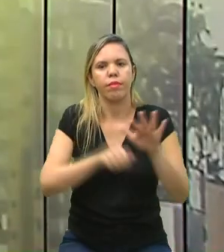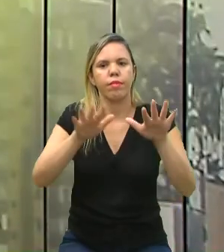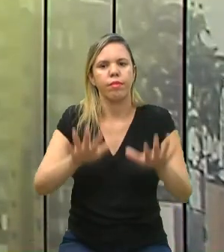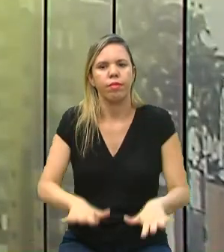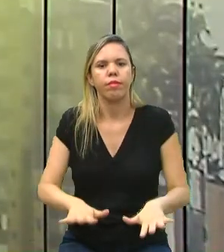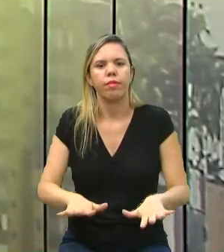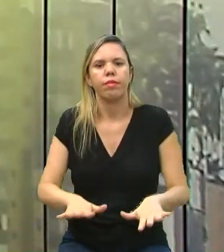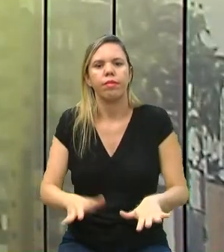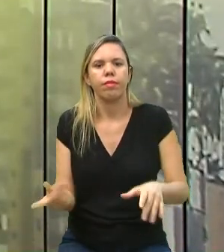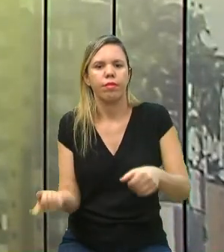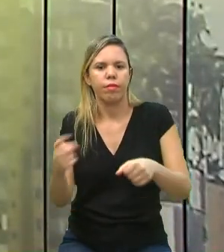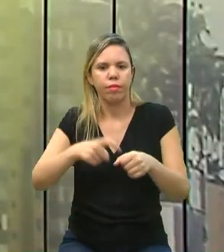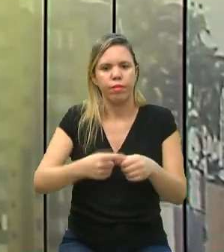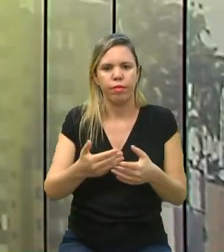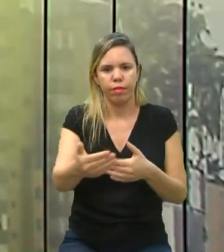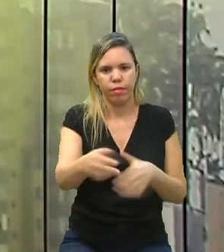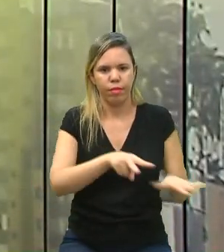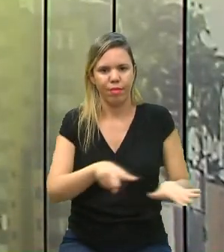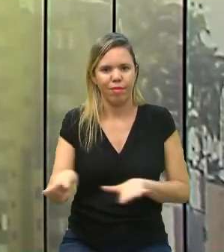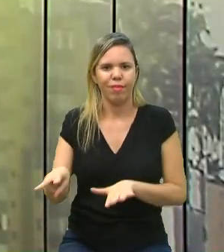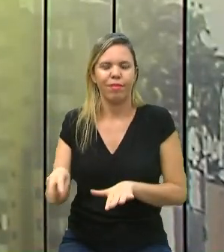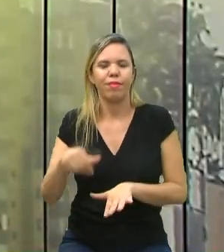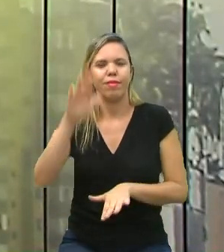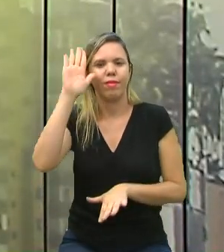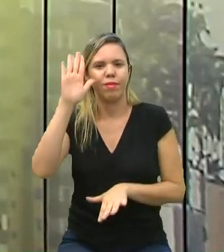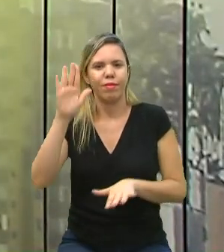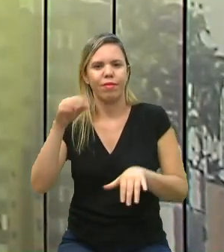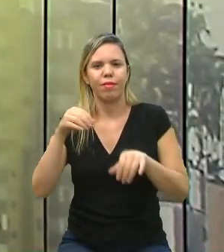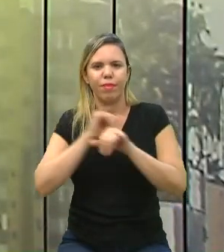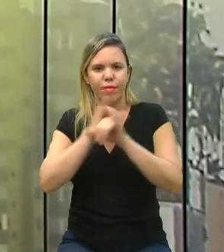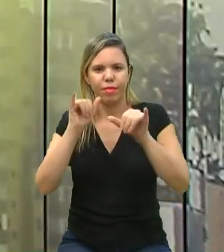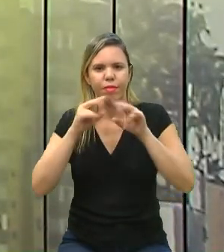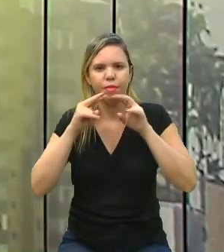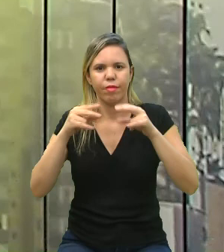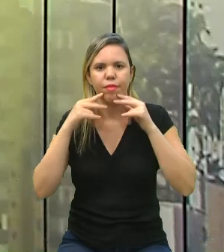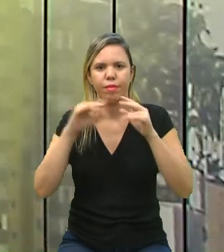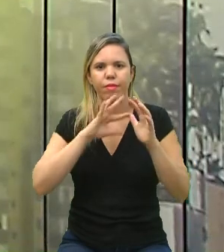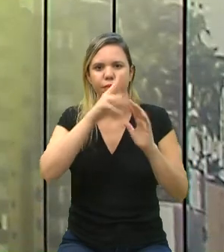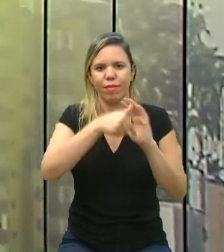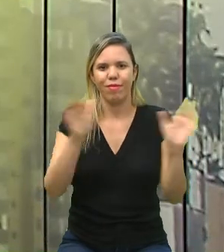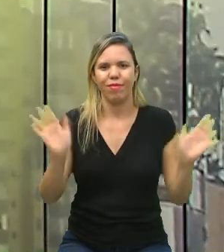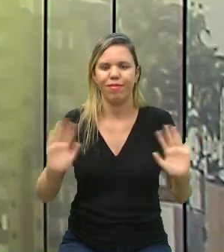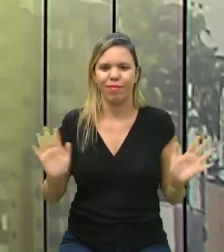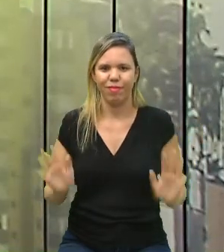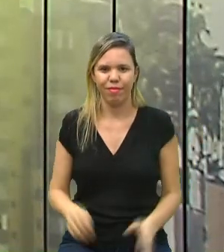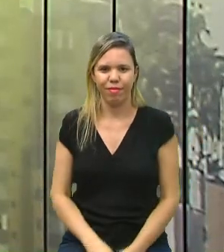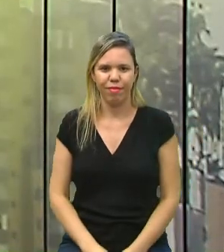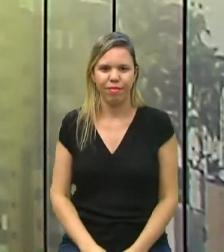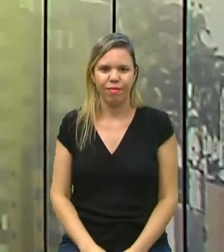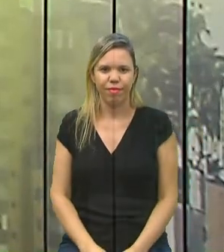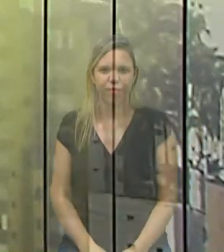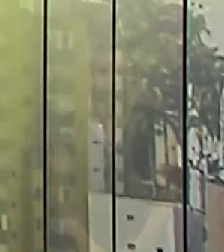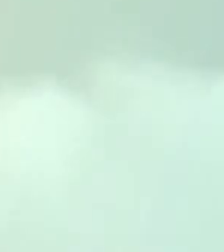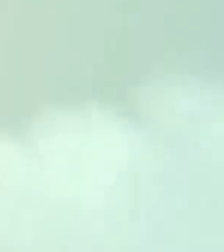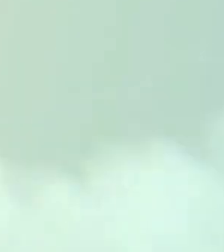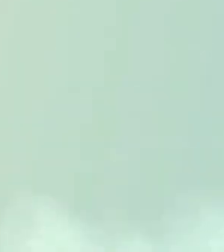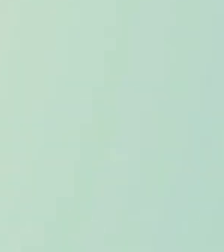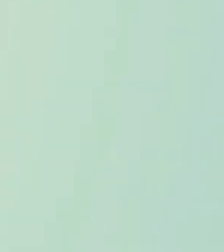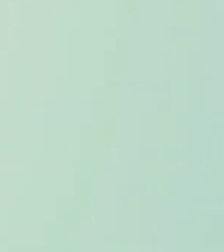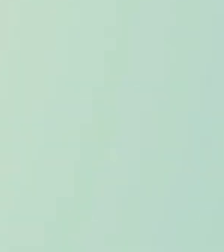Ambiental fica por aqui. A gente volta na próxima semana com mais notícias sobre o meio ambiente. Até lá!